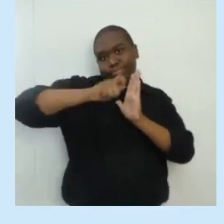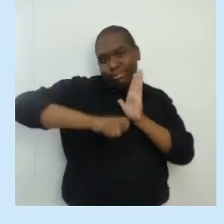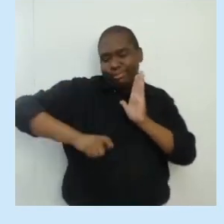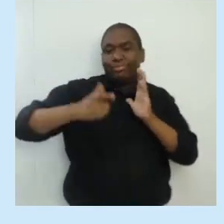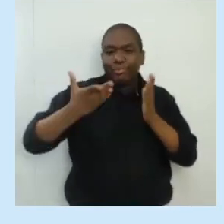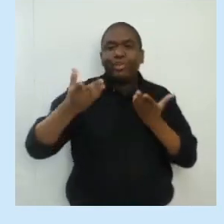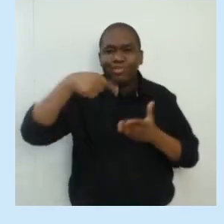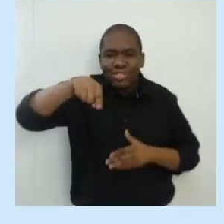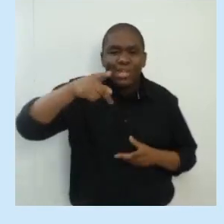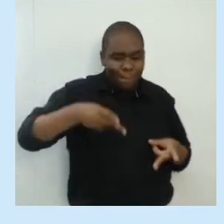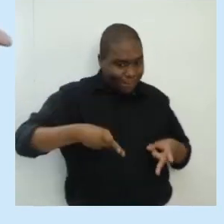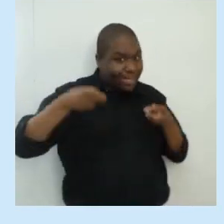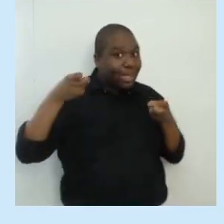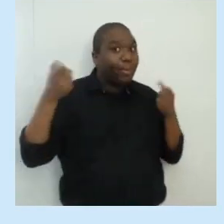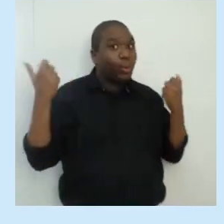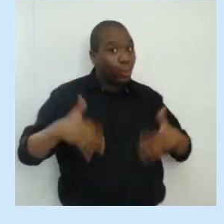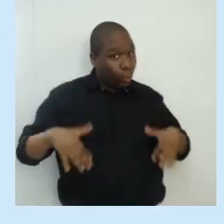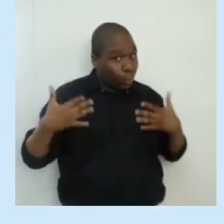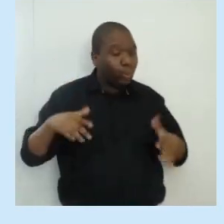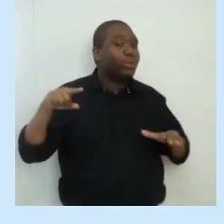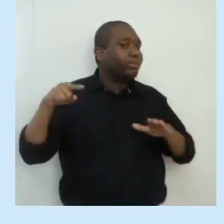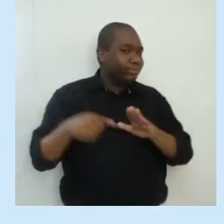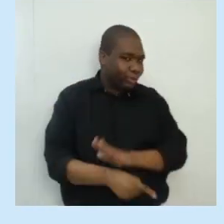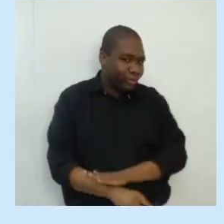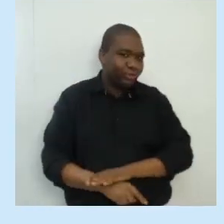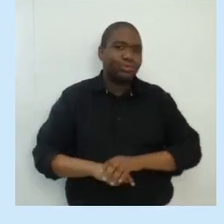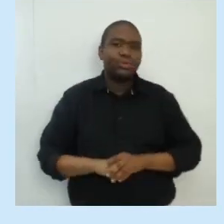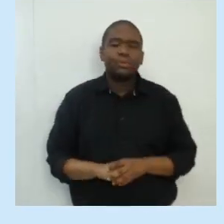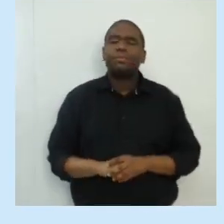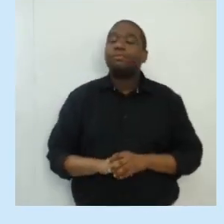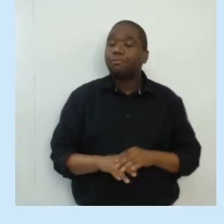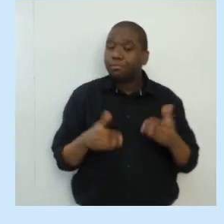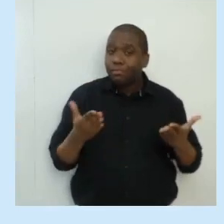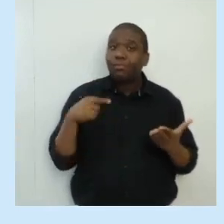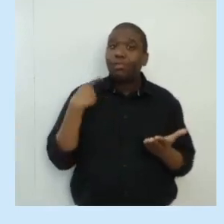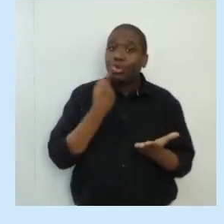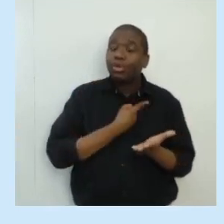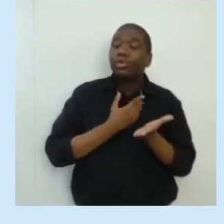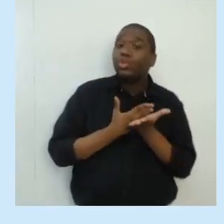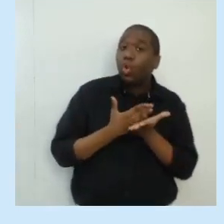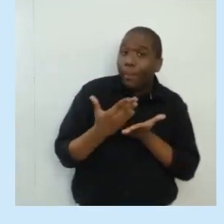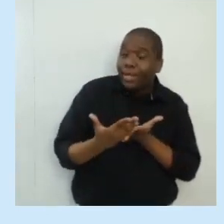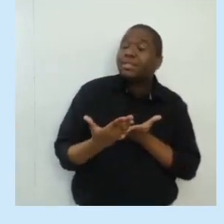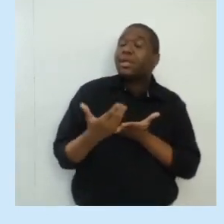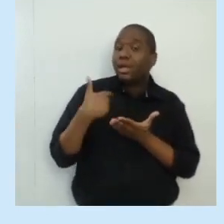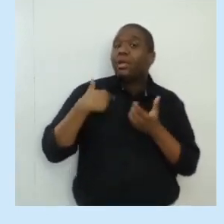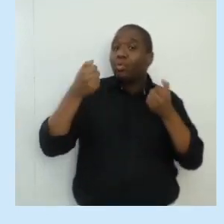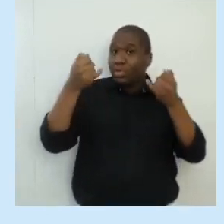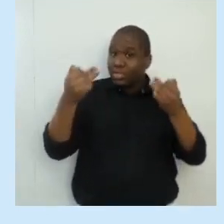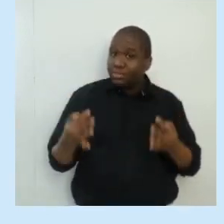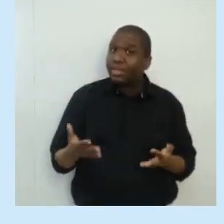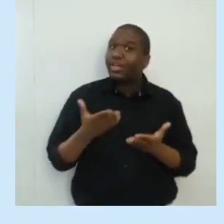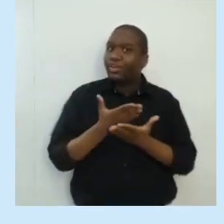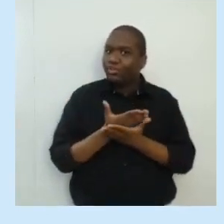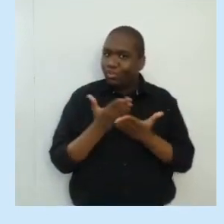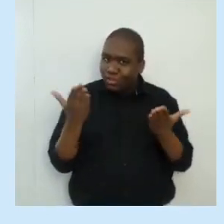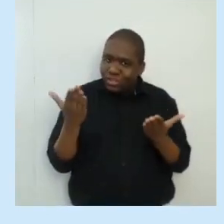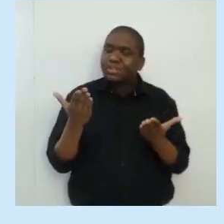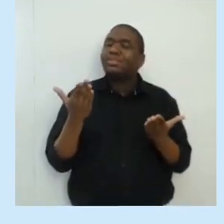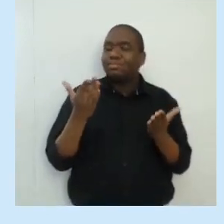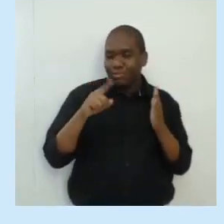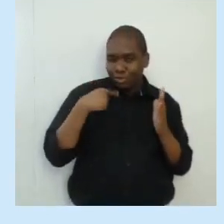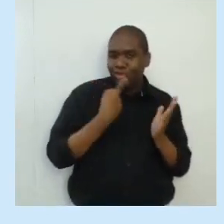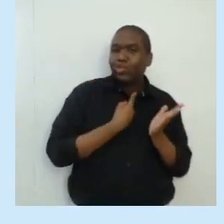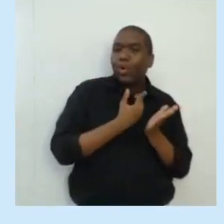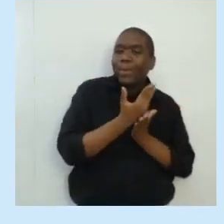viram quanto a gente tem para explorar, né? Para começar, como eu disse a vocês, que a gente iniciaria pelo fonema, a